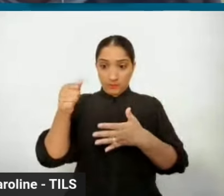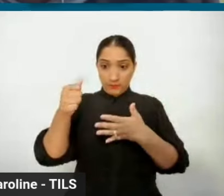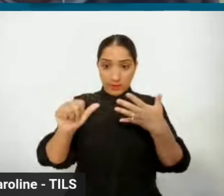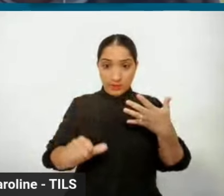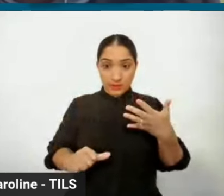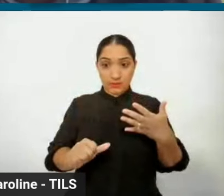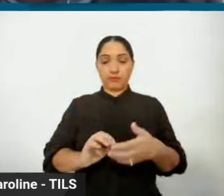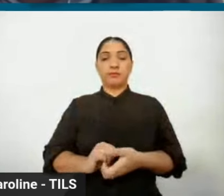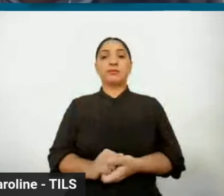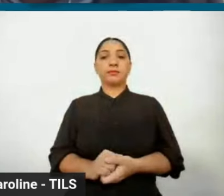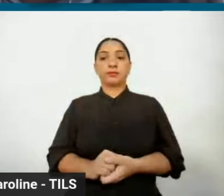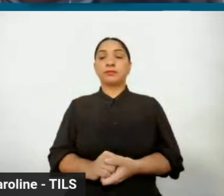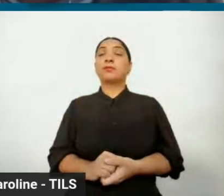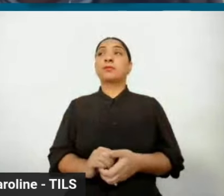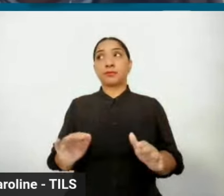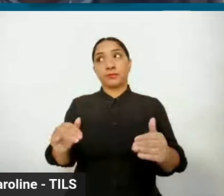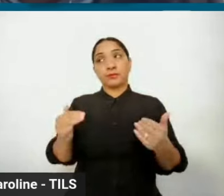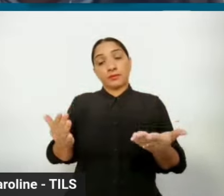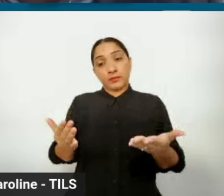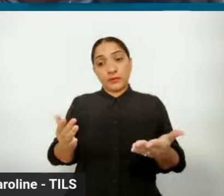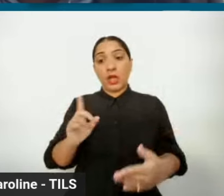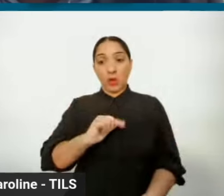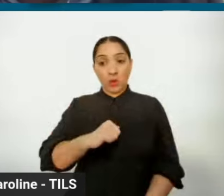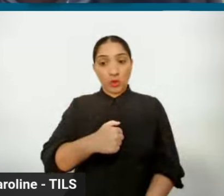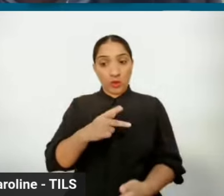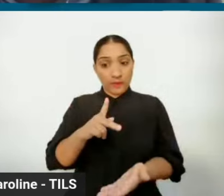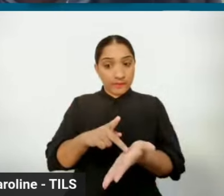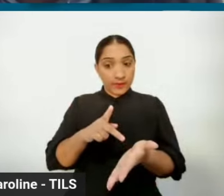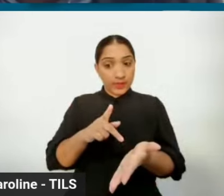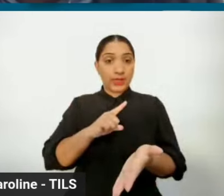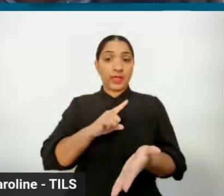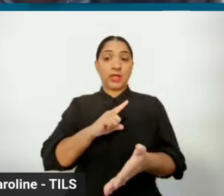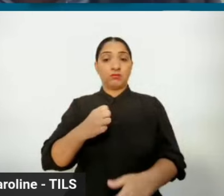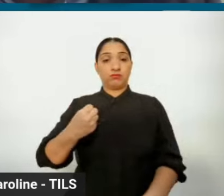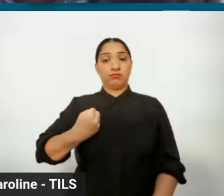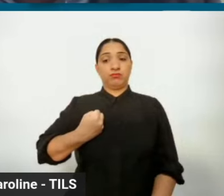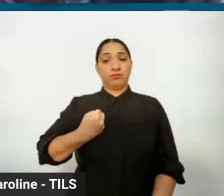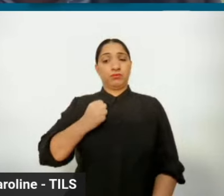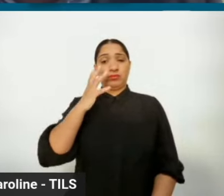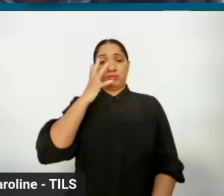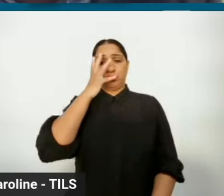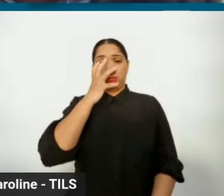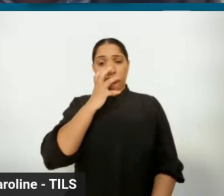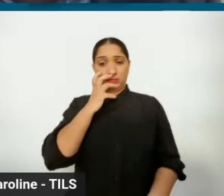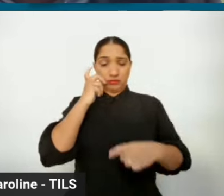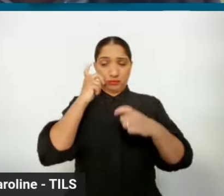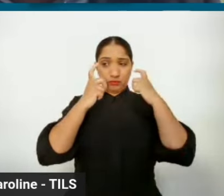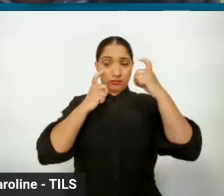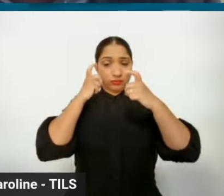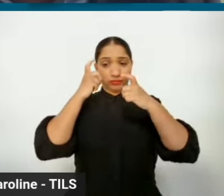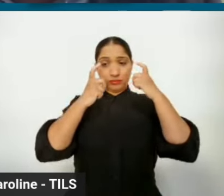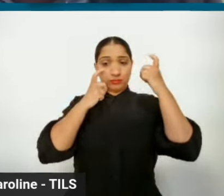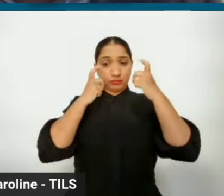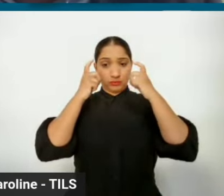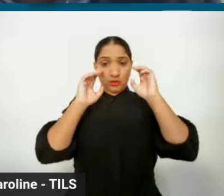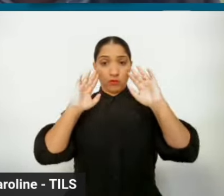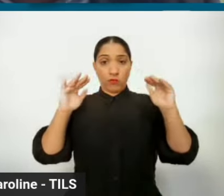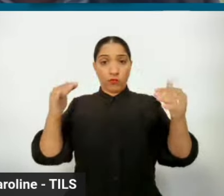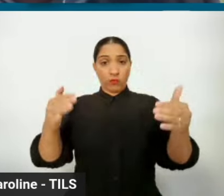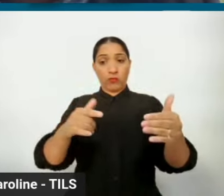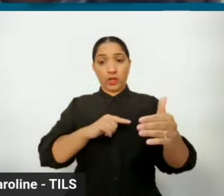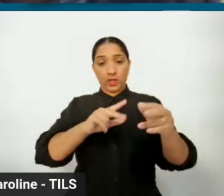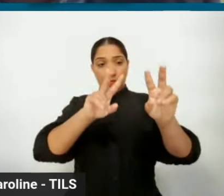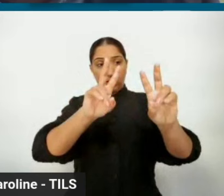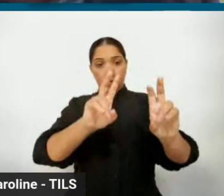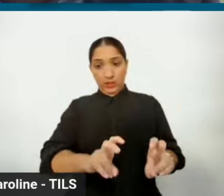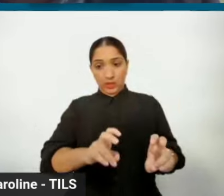Nós temos, na verdade, números muito preocupantes em relação à